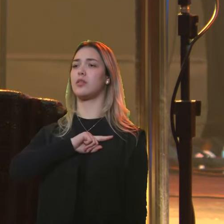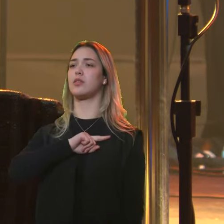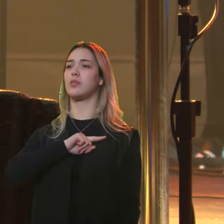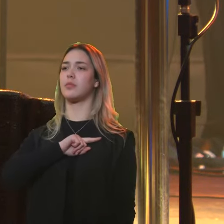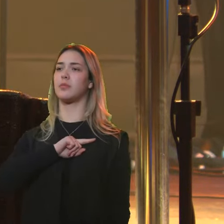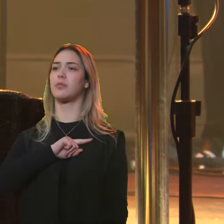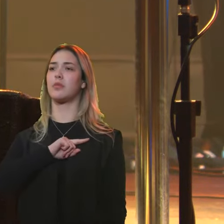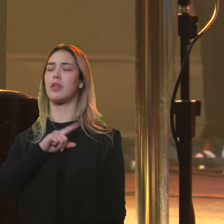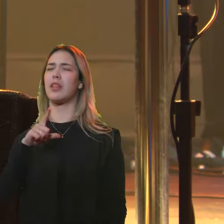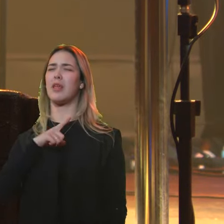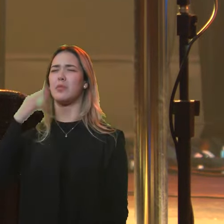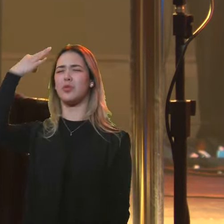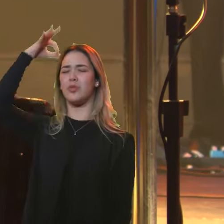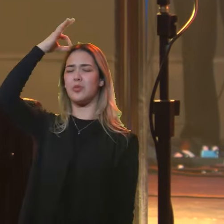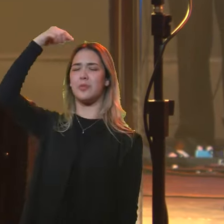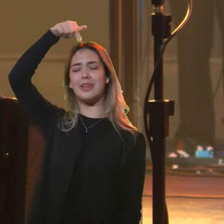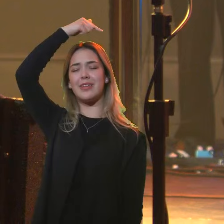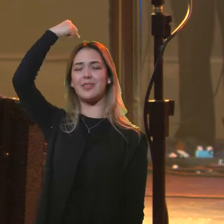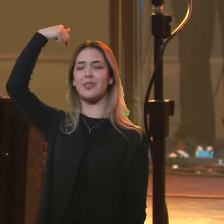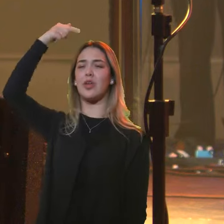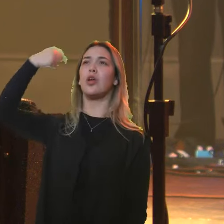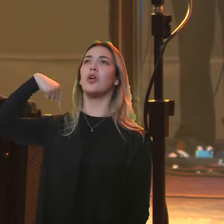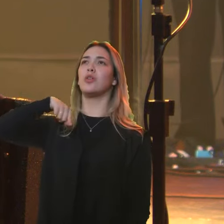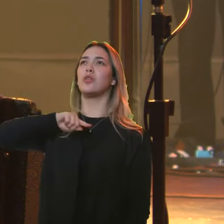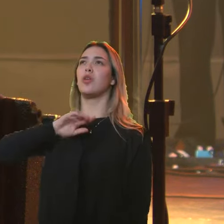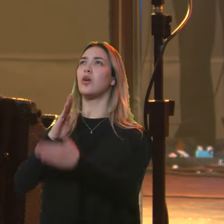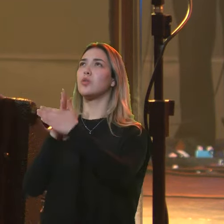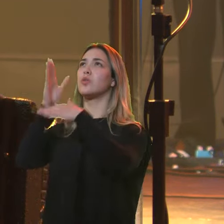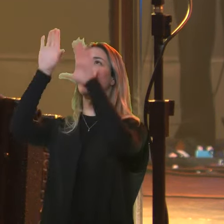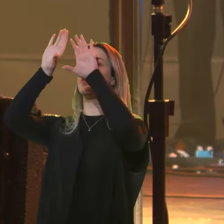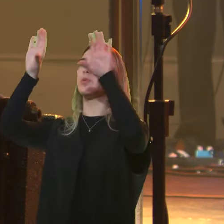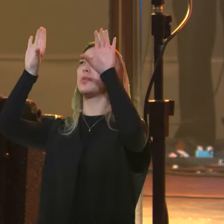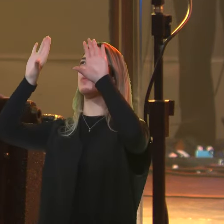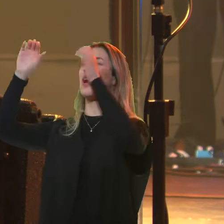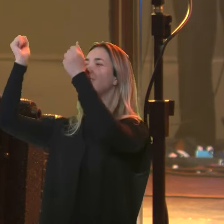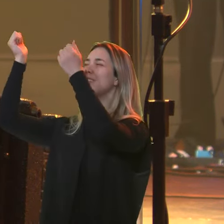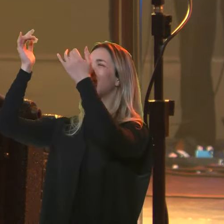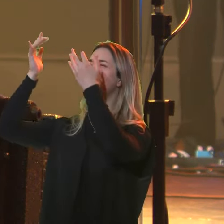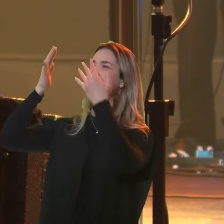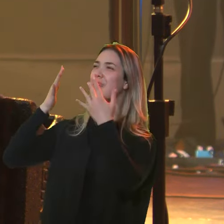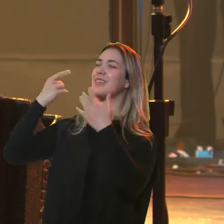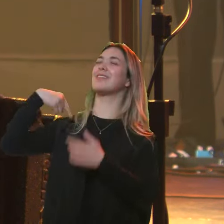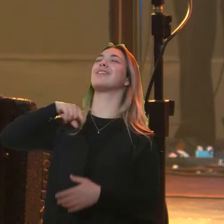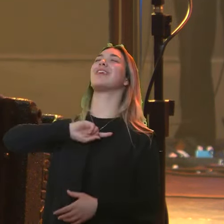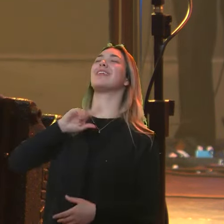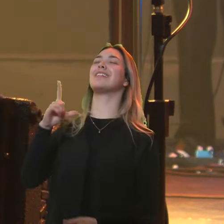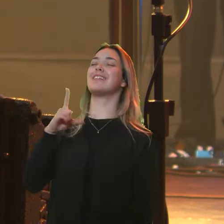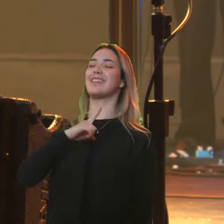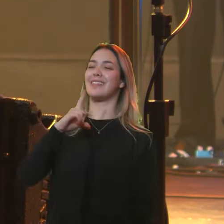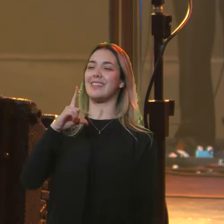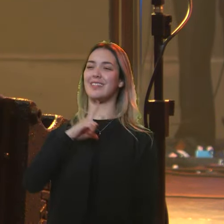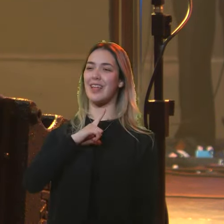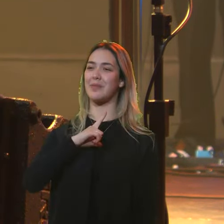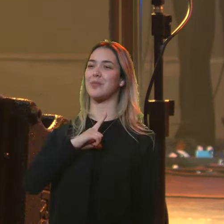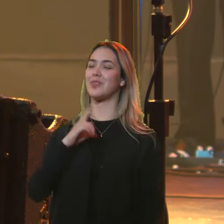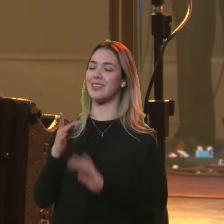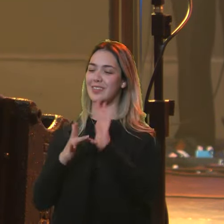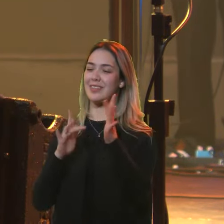unção do Seu Espírito, nós temos o céu, nós temos as Suas bênçãos, nós temos a Sua graça, nós temos o